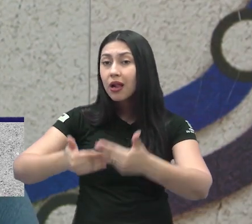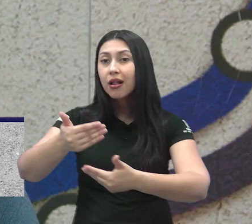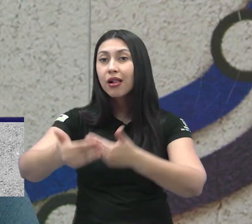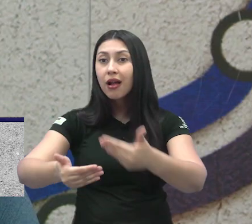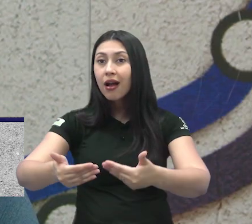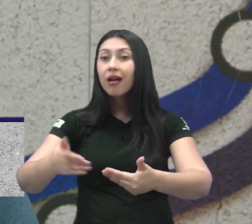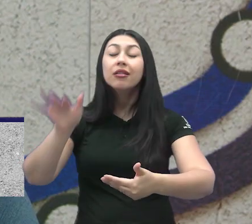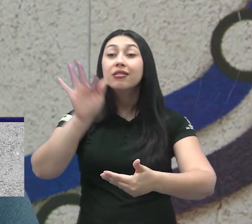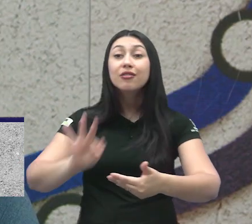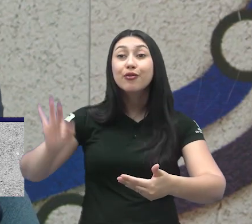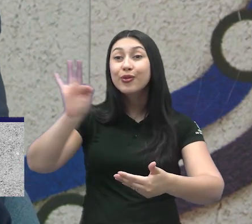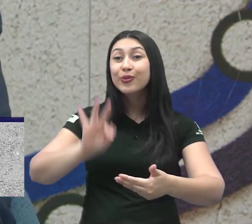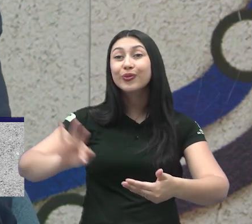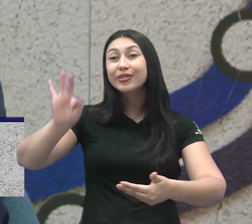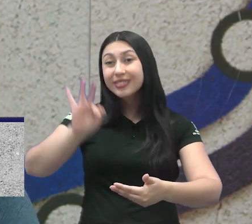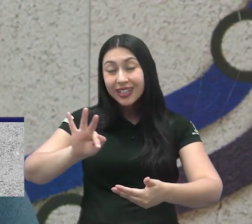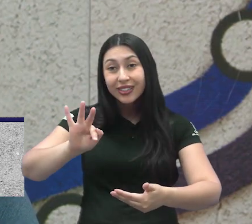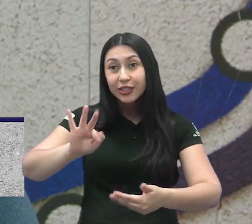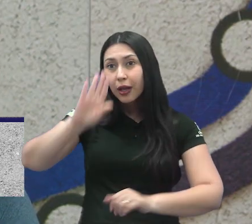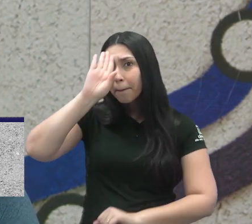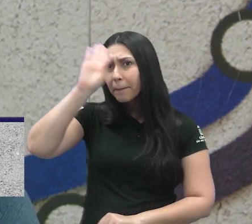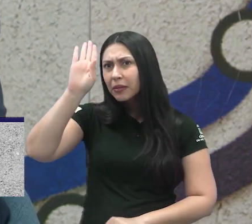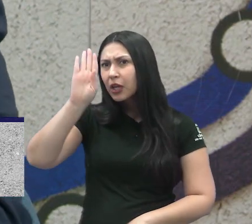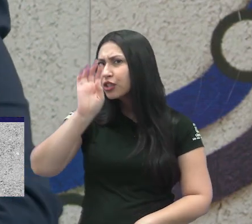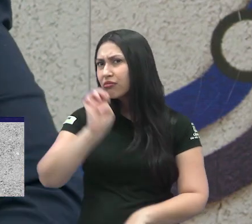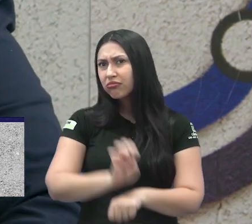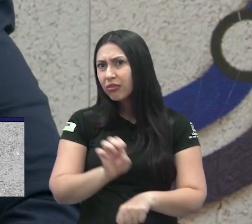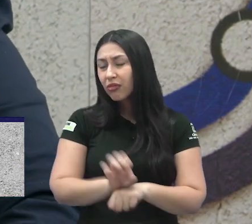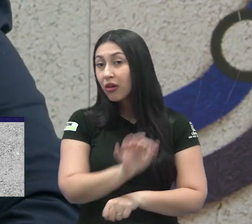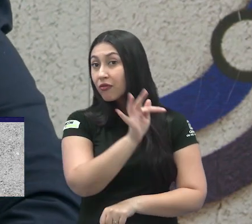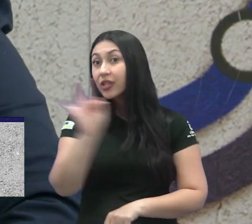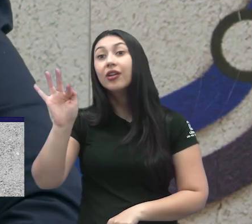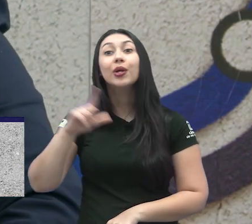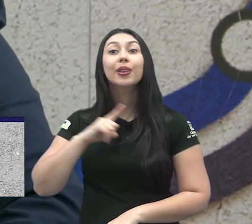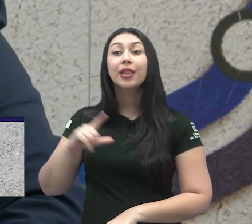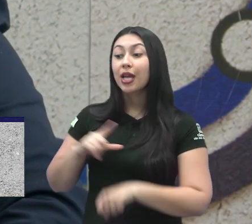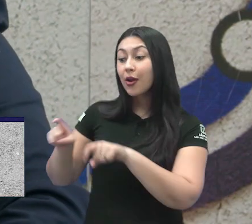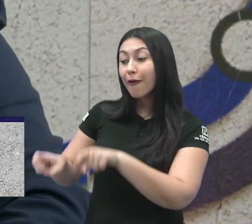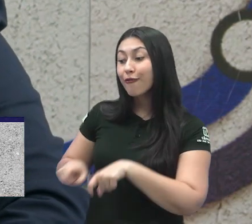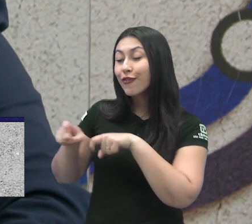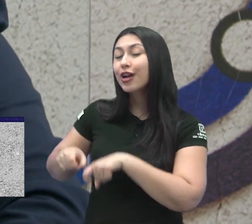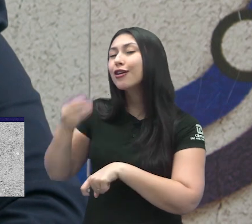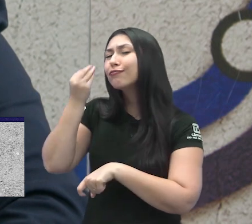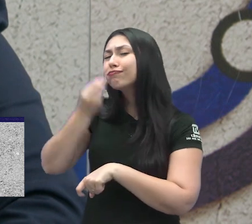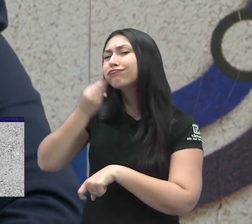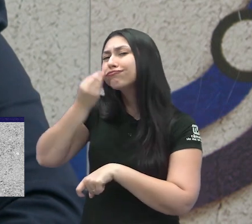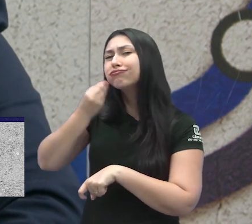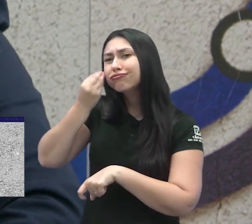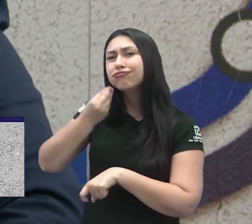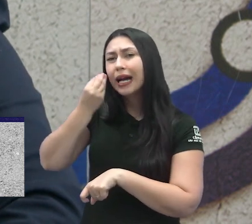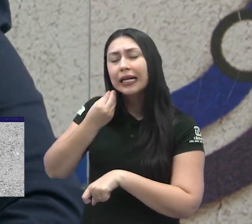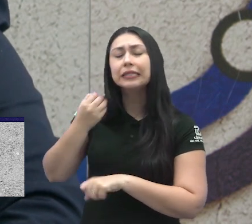geralmente as faculdades, principalmente as estaduais, federais, elas têm as fazendas experimentais,